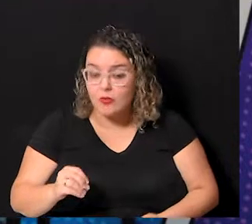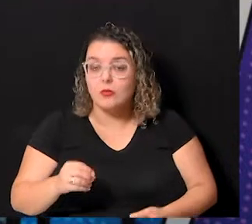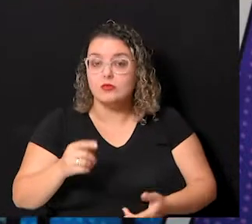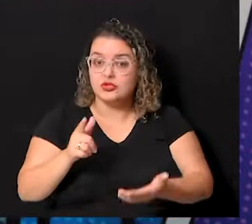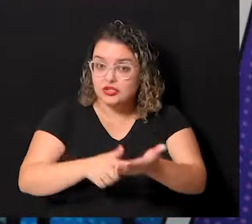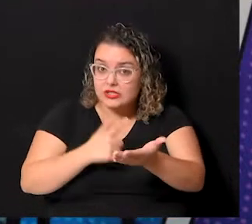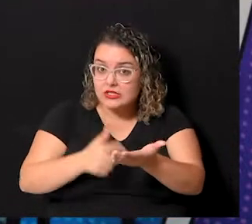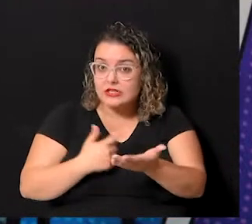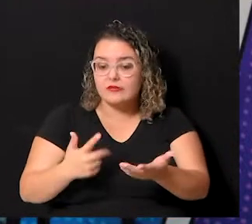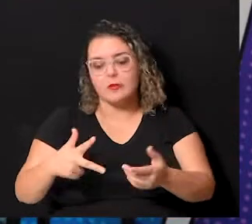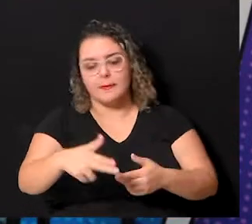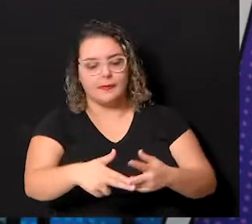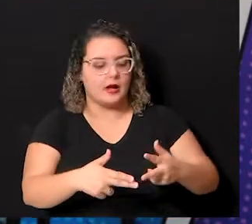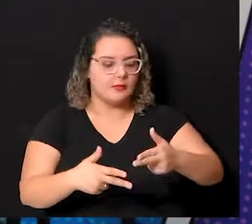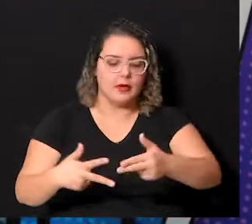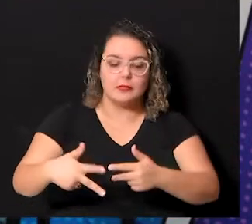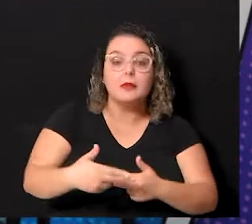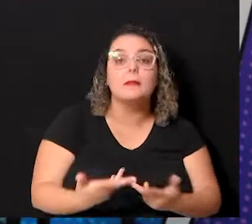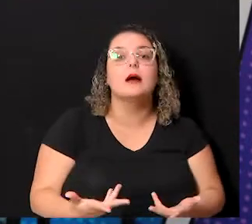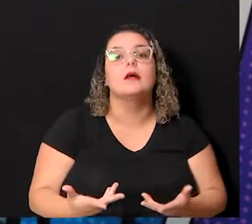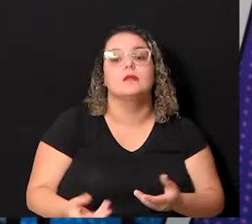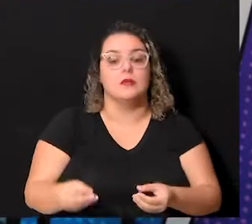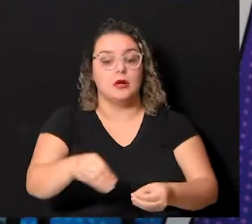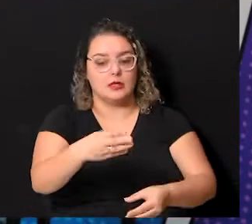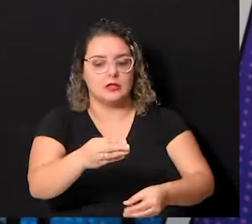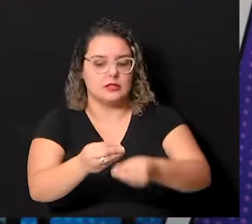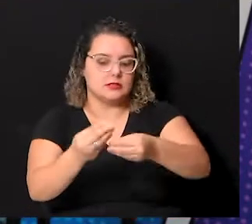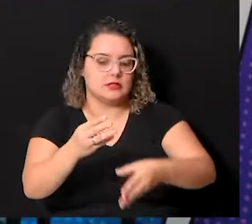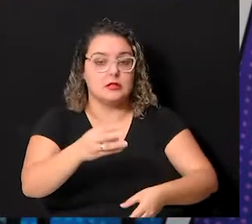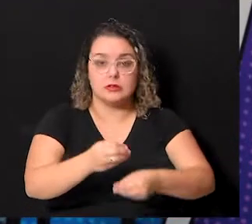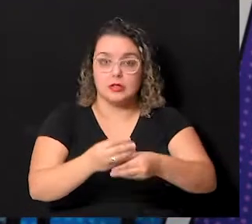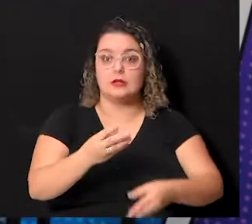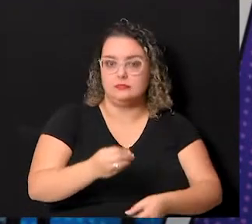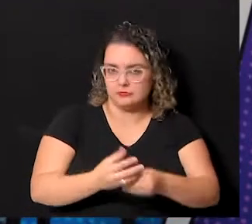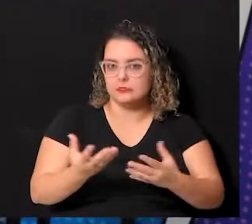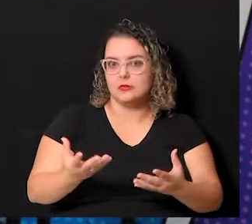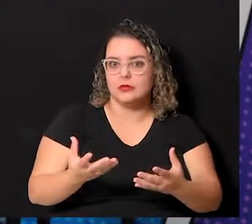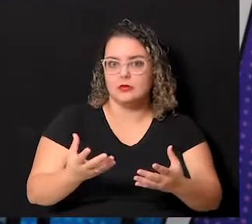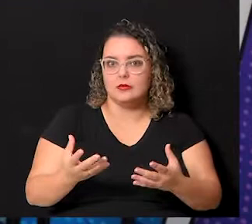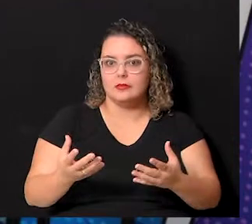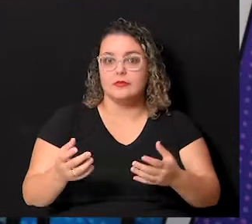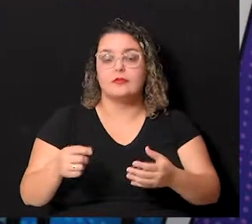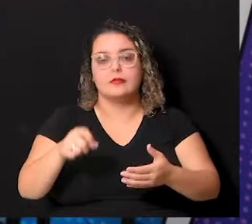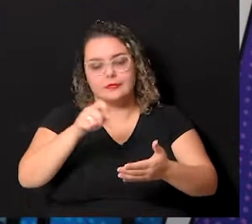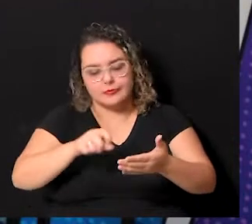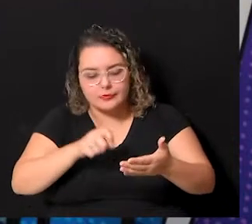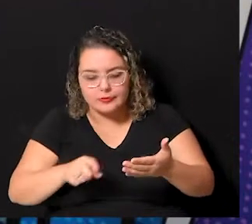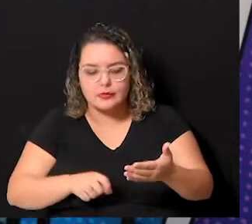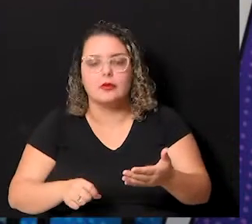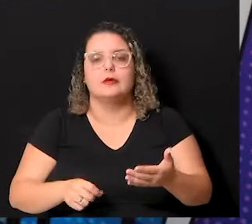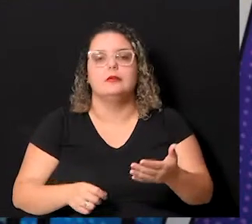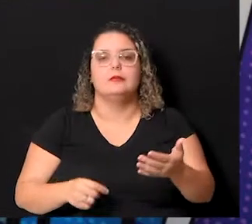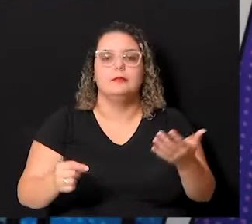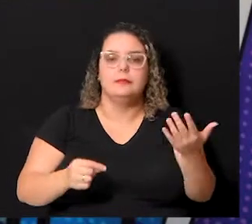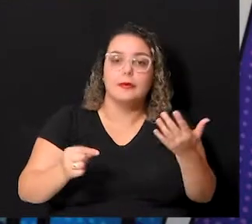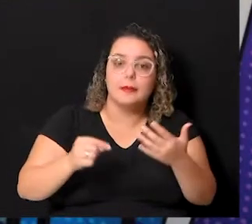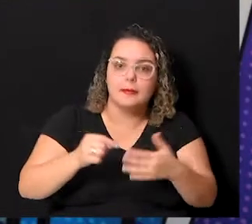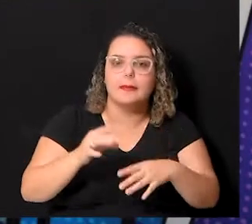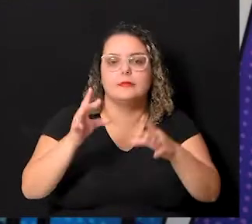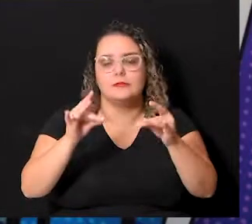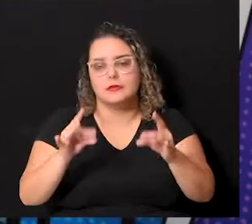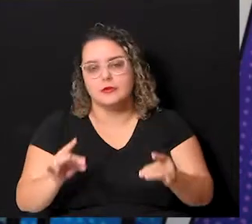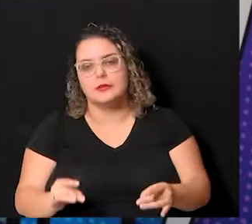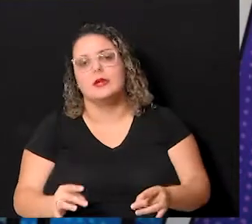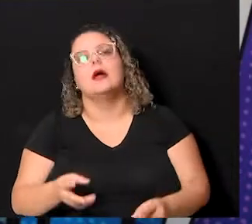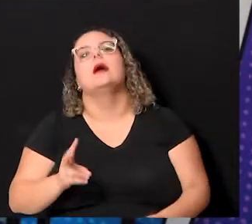explicação. Como é que tal personagem descobriu tal coisa? Então, fica tudo assim, você tem que ficar amarrando pontas. Cada vez